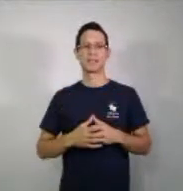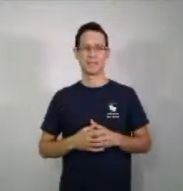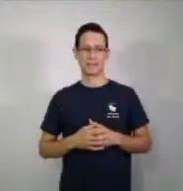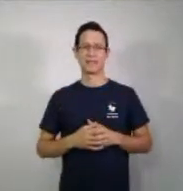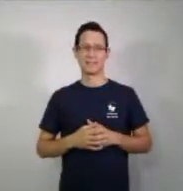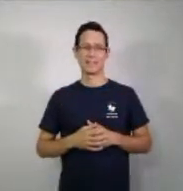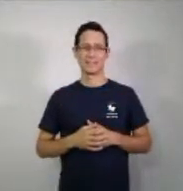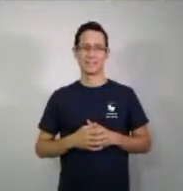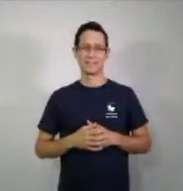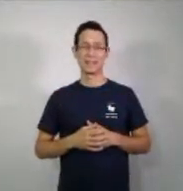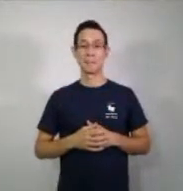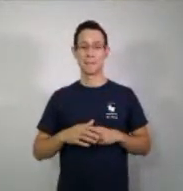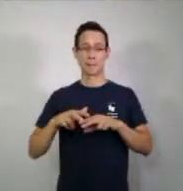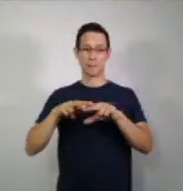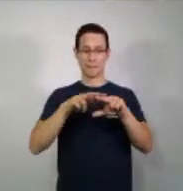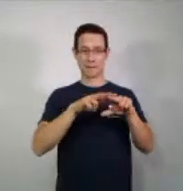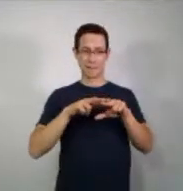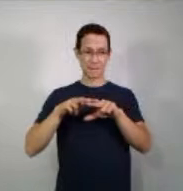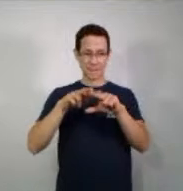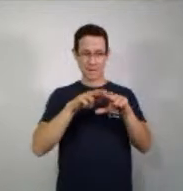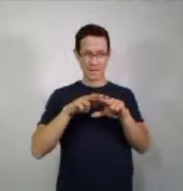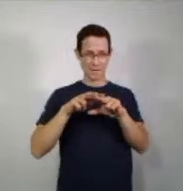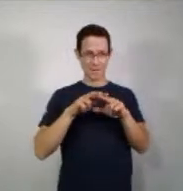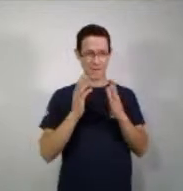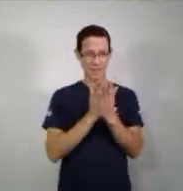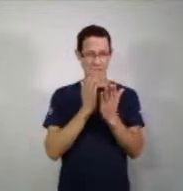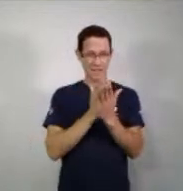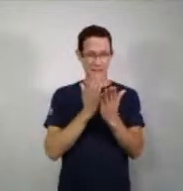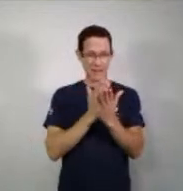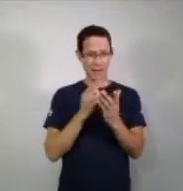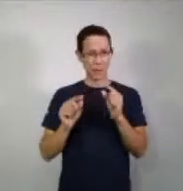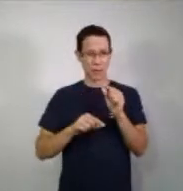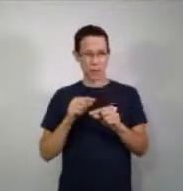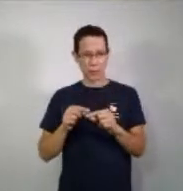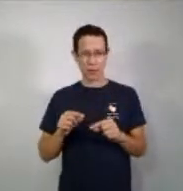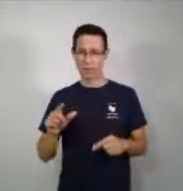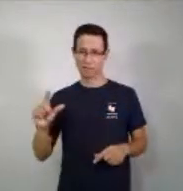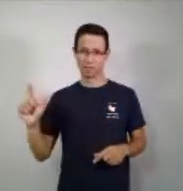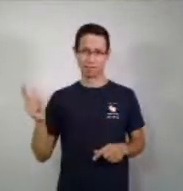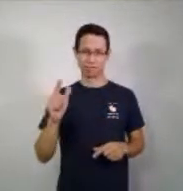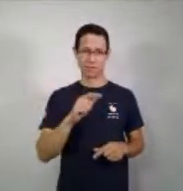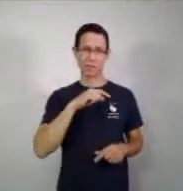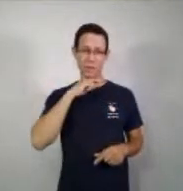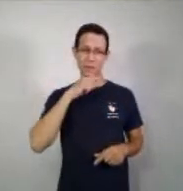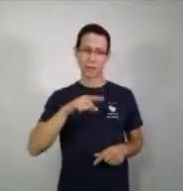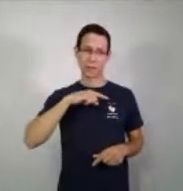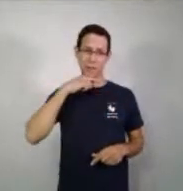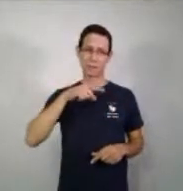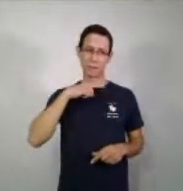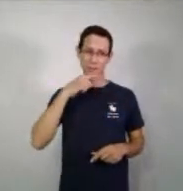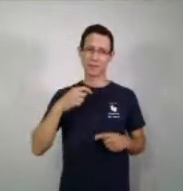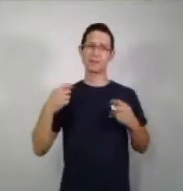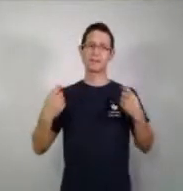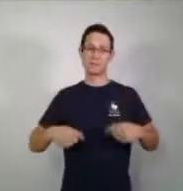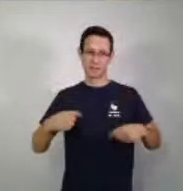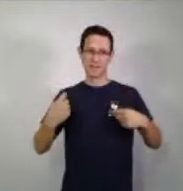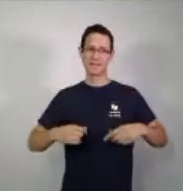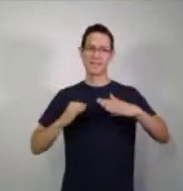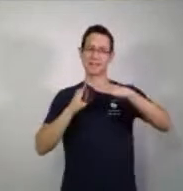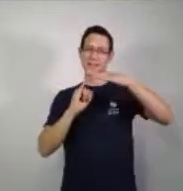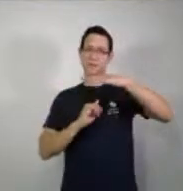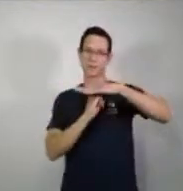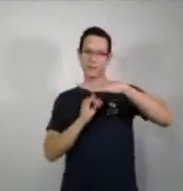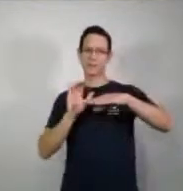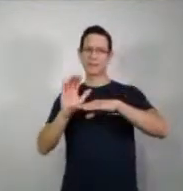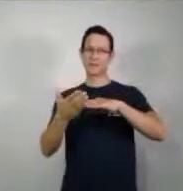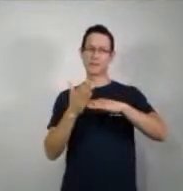eu revendo o trabalho, esse trabalho não, realmente não existiria, né, sem essas instituições. E a gente não